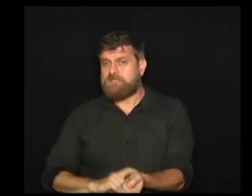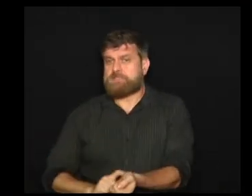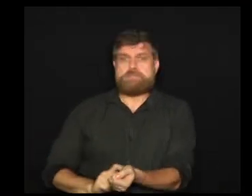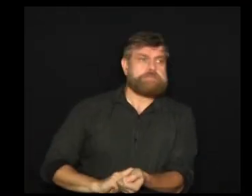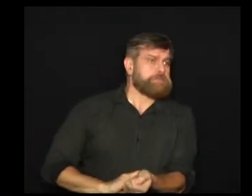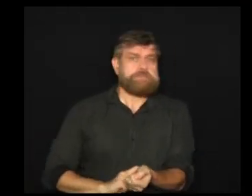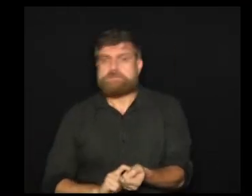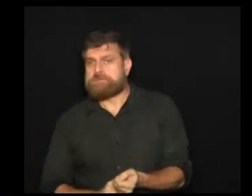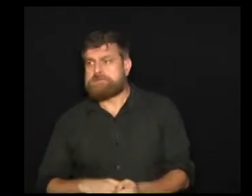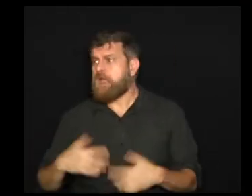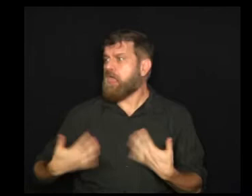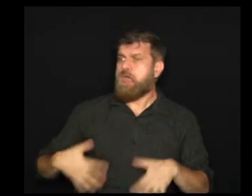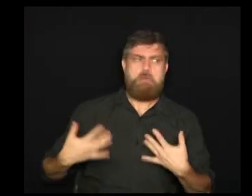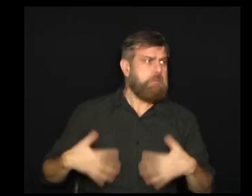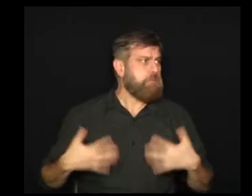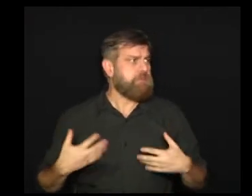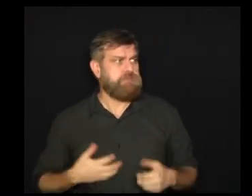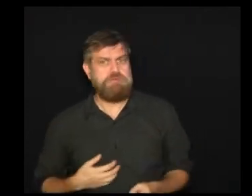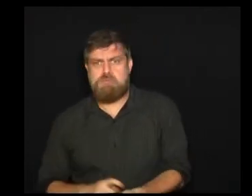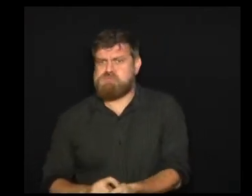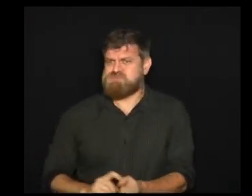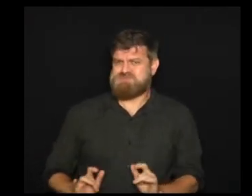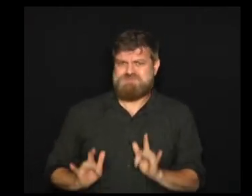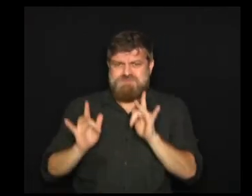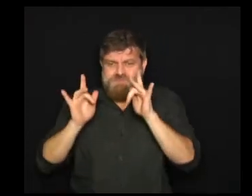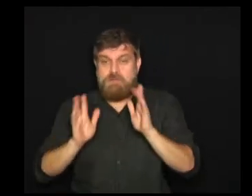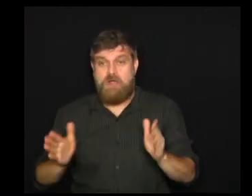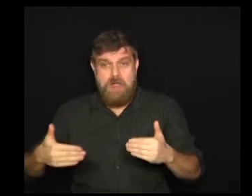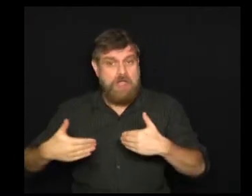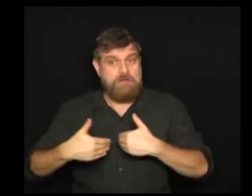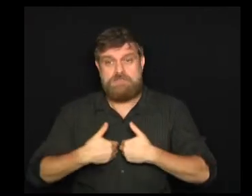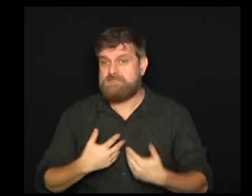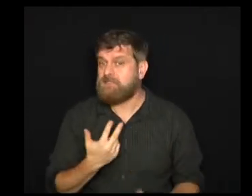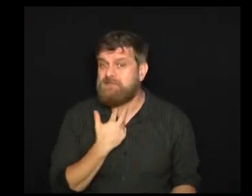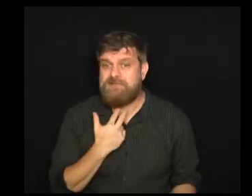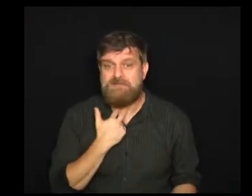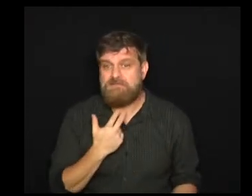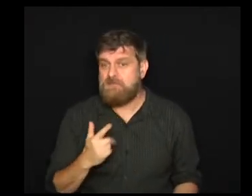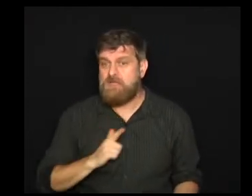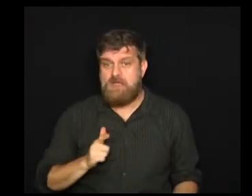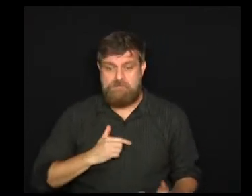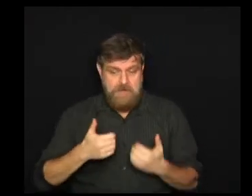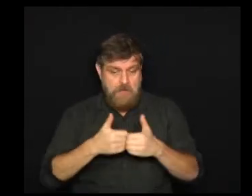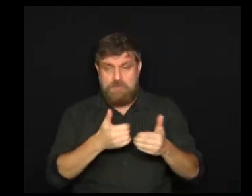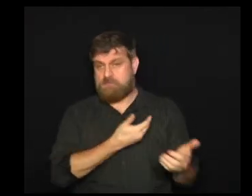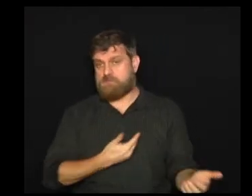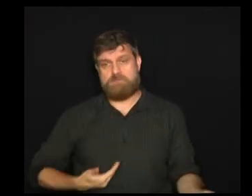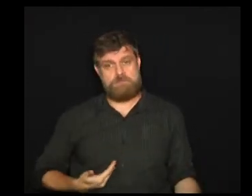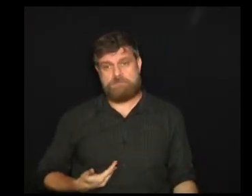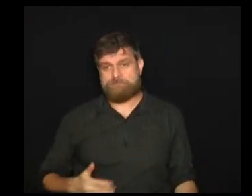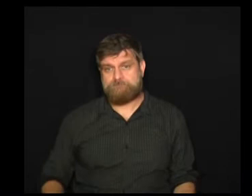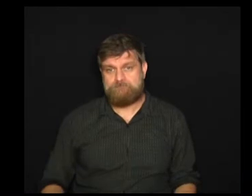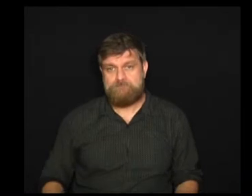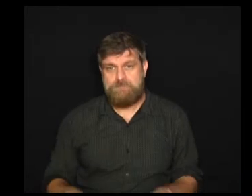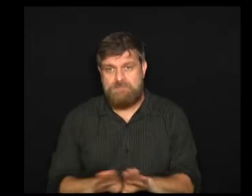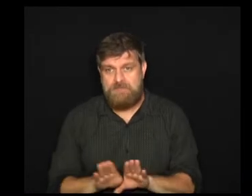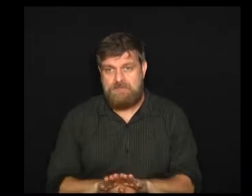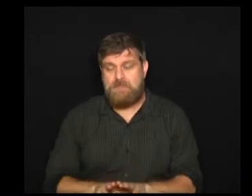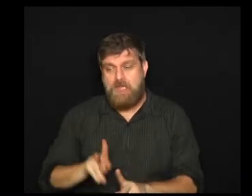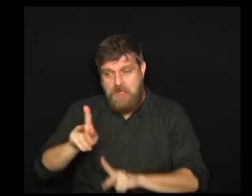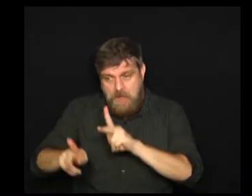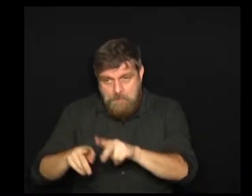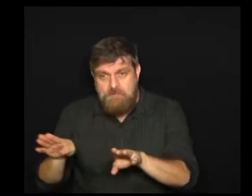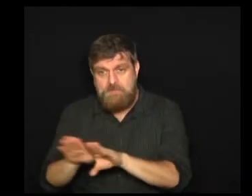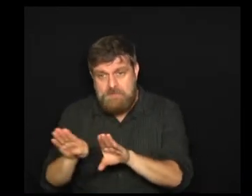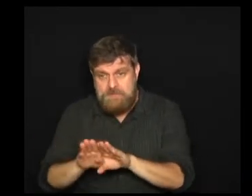muita gente, barulho e tal. Os autistas severos não têm como utilizar transporte público, então seria um público também para esse